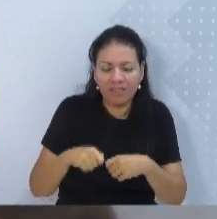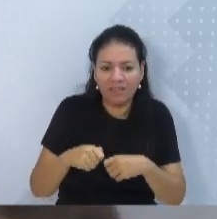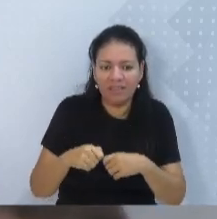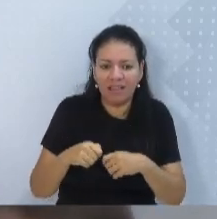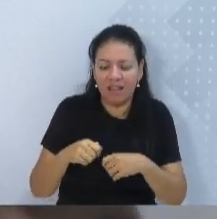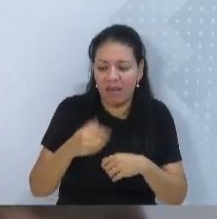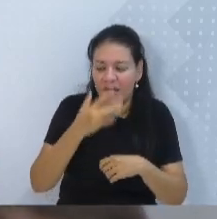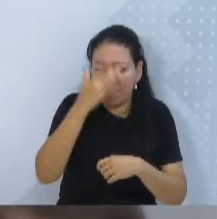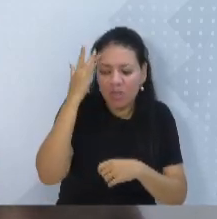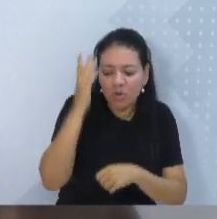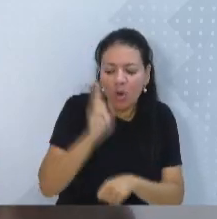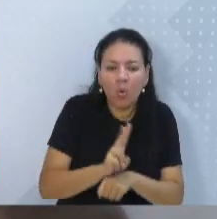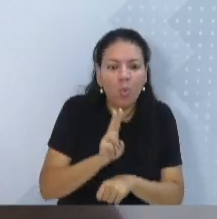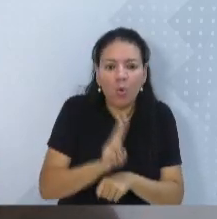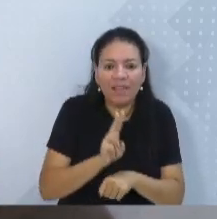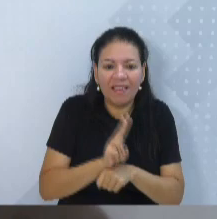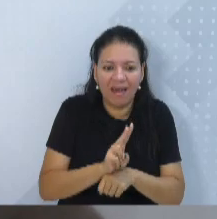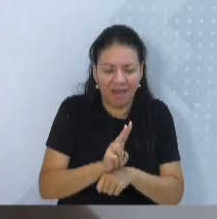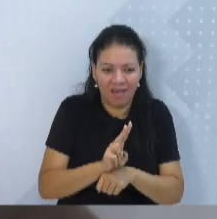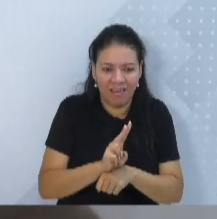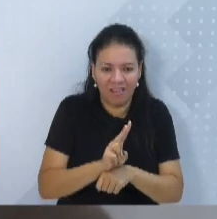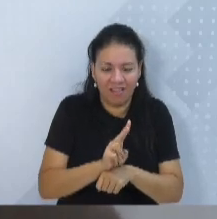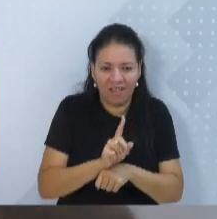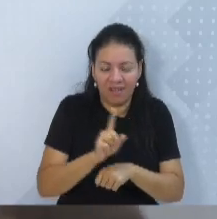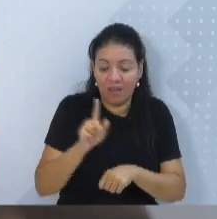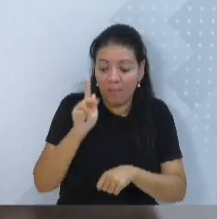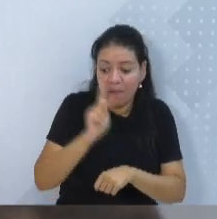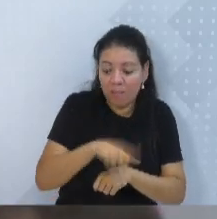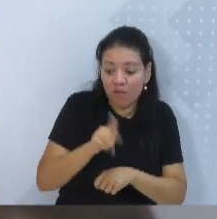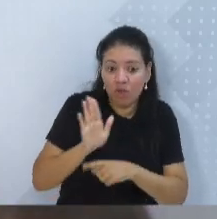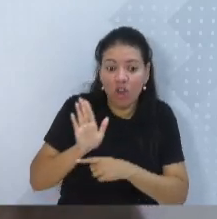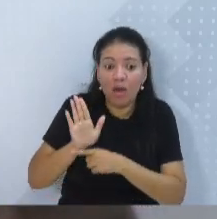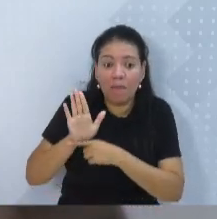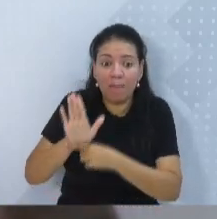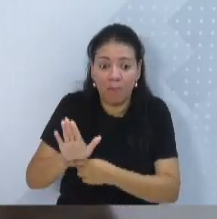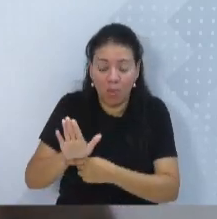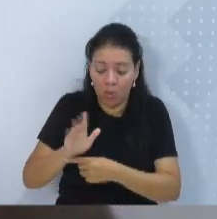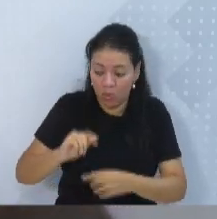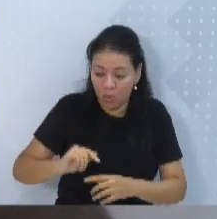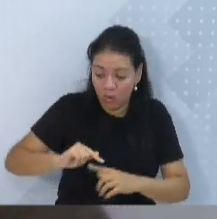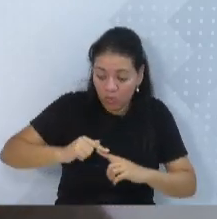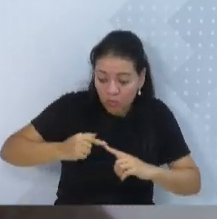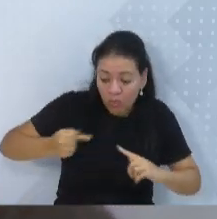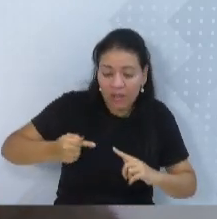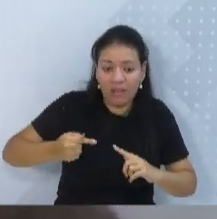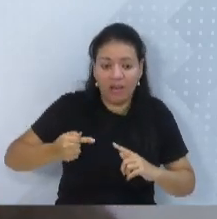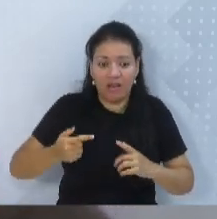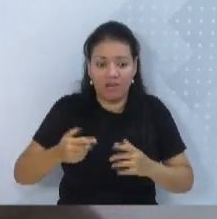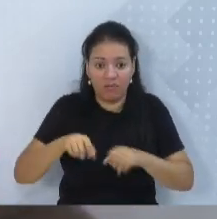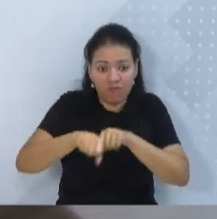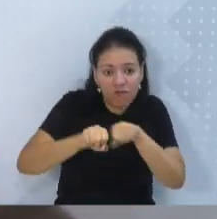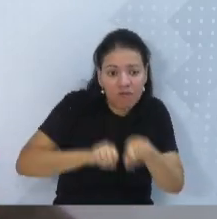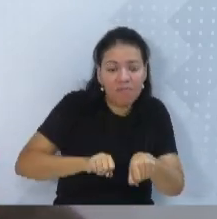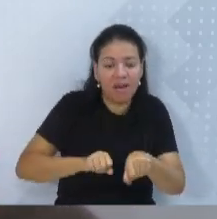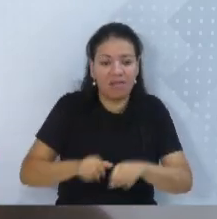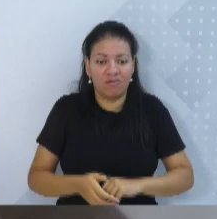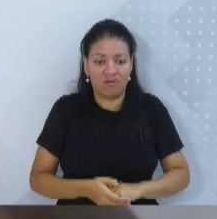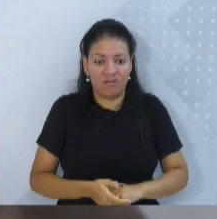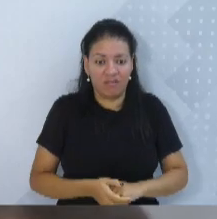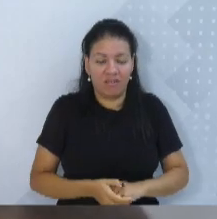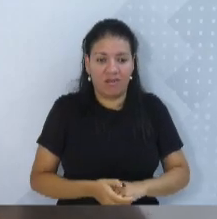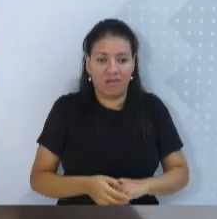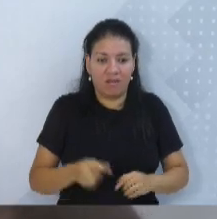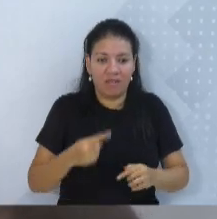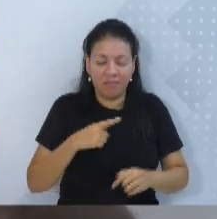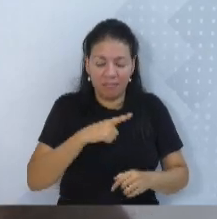alguém para cuidar deles os nossos filhos precisam de professor qualificado Porque por mais que eles tenham